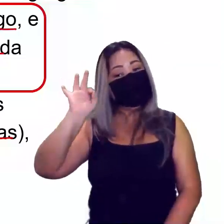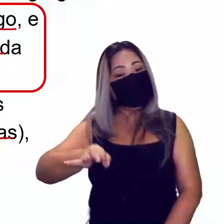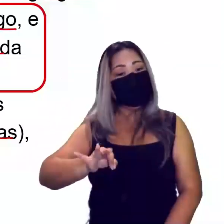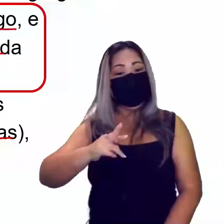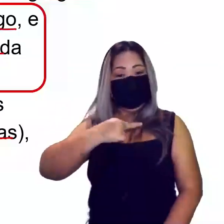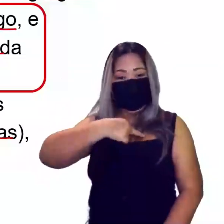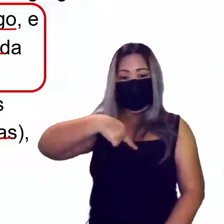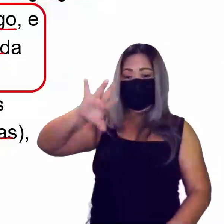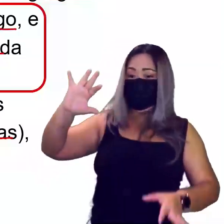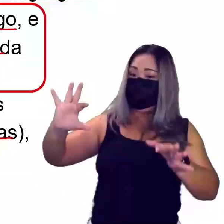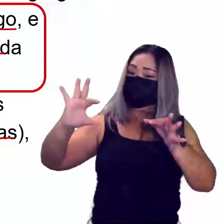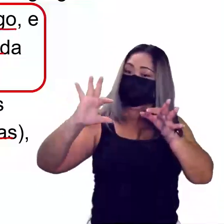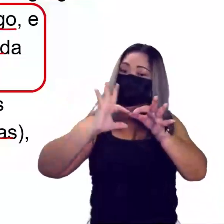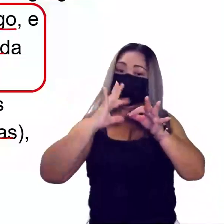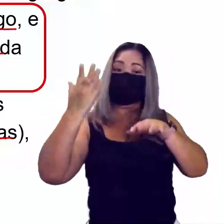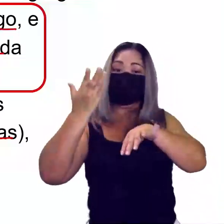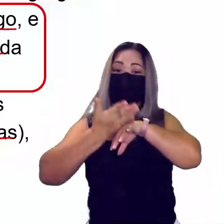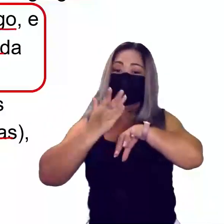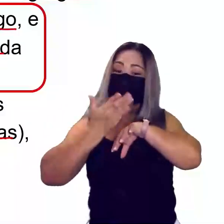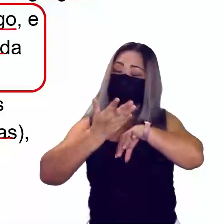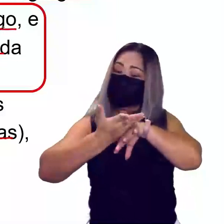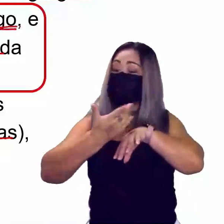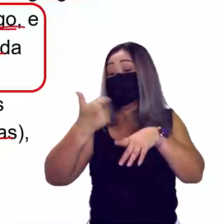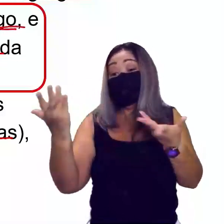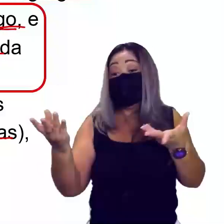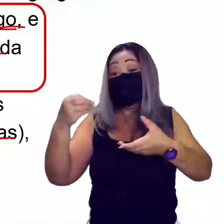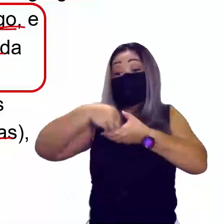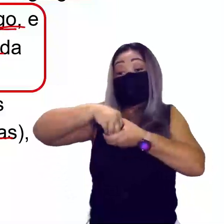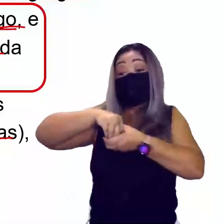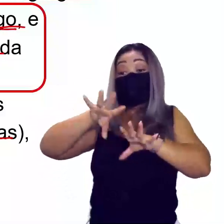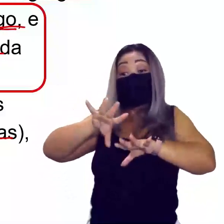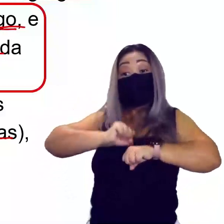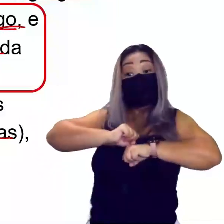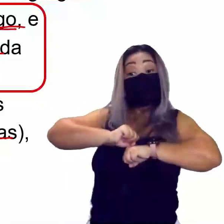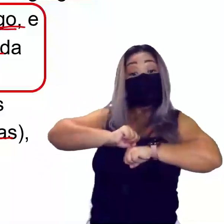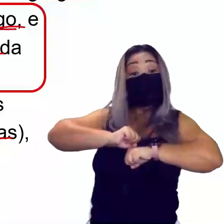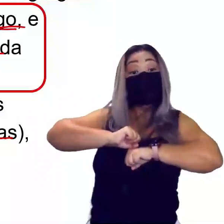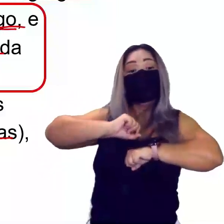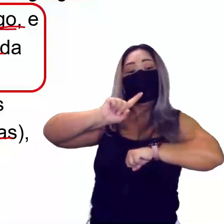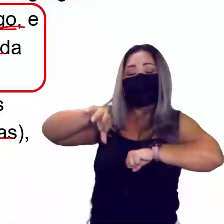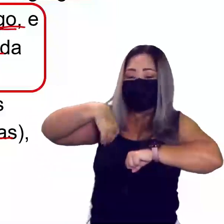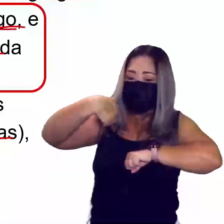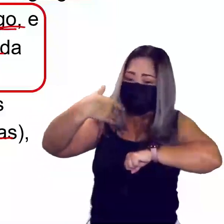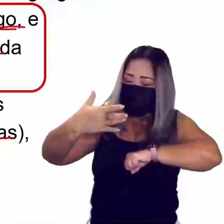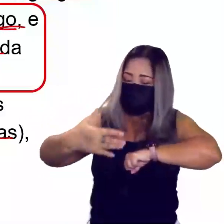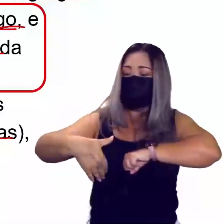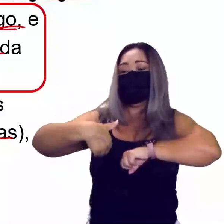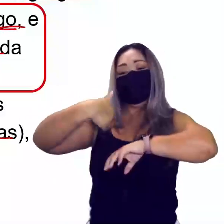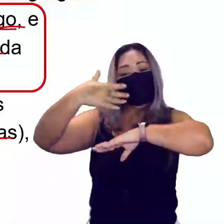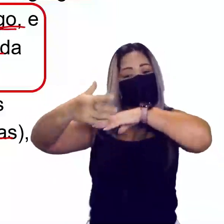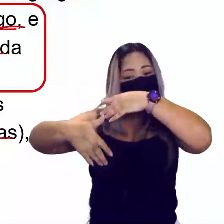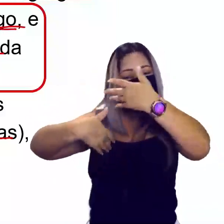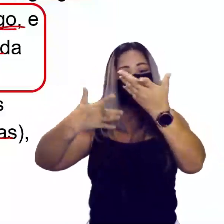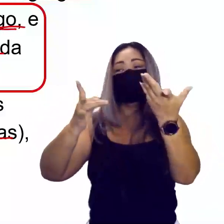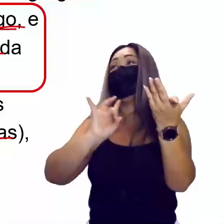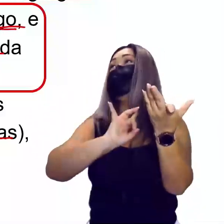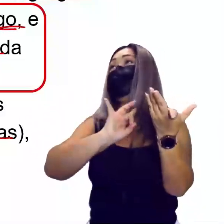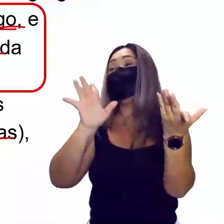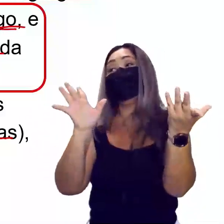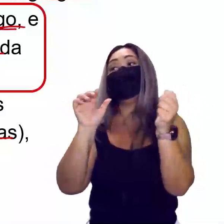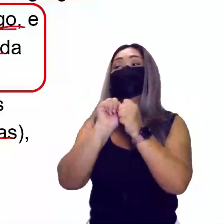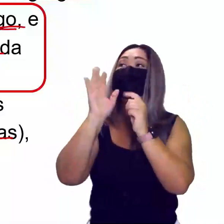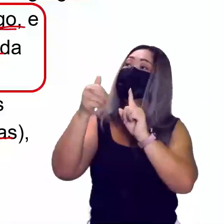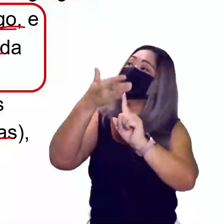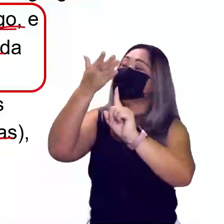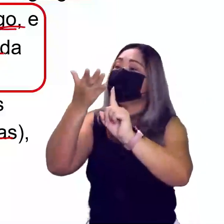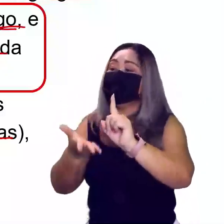que a religião está associada à vida prática deles. E vai além, que transcende, né? Vai além o ritual